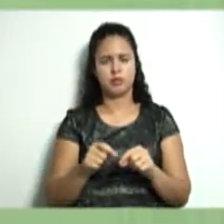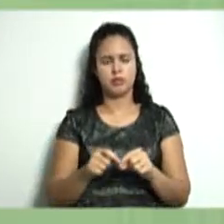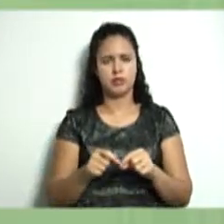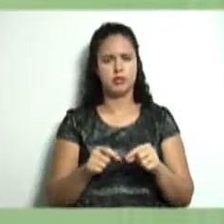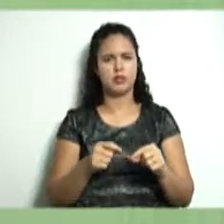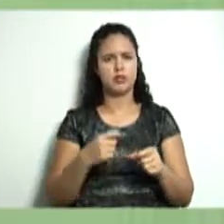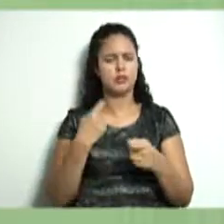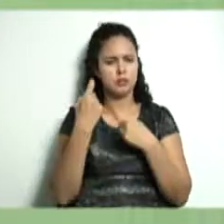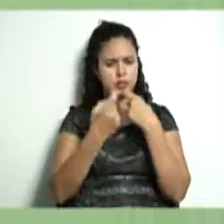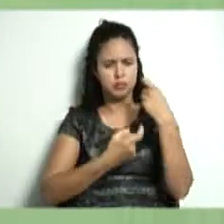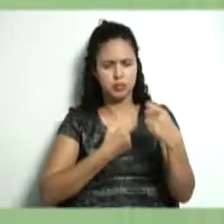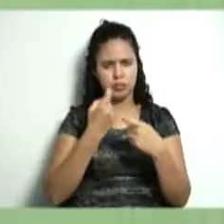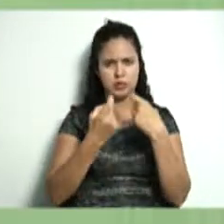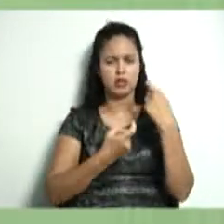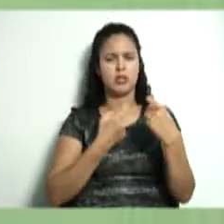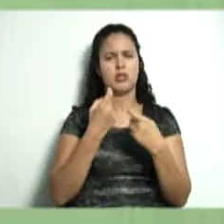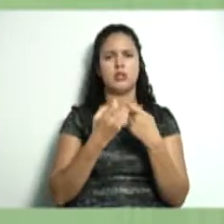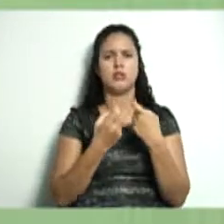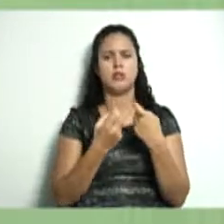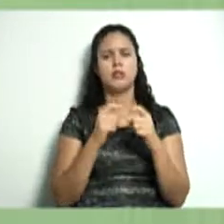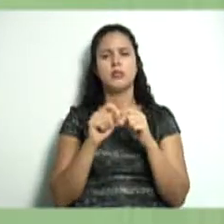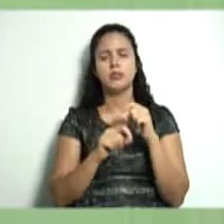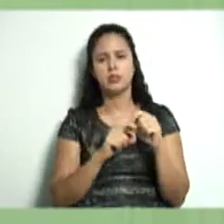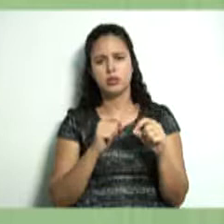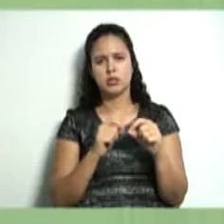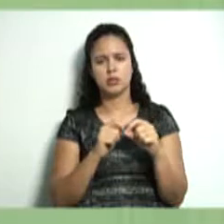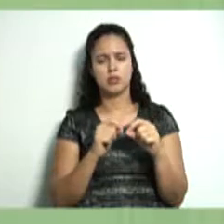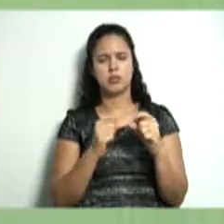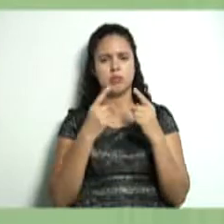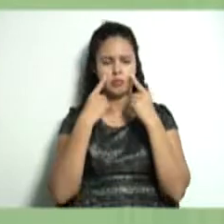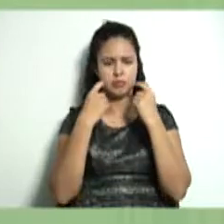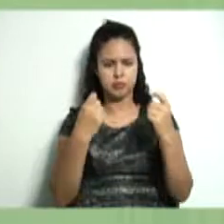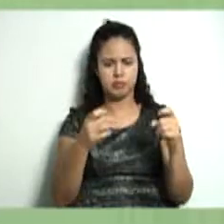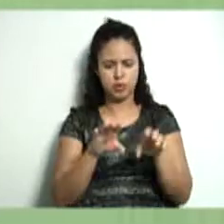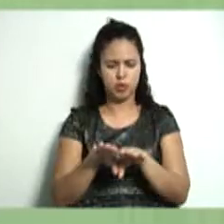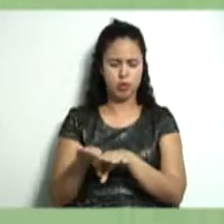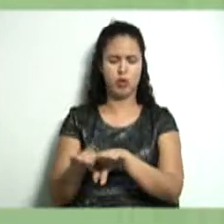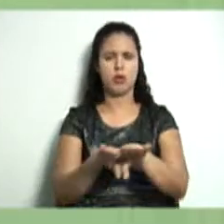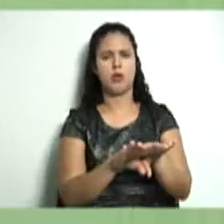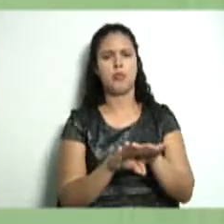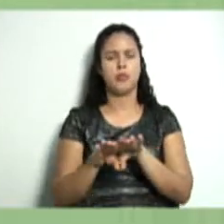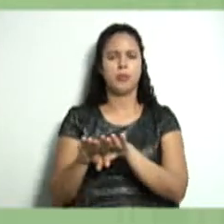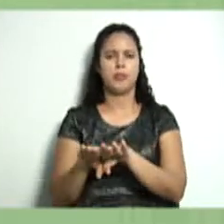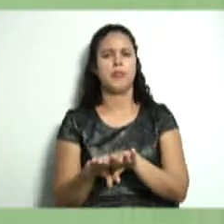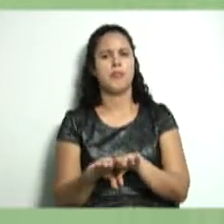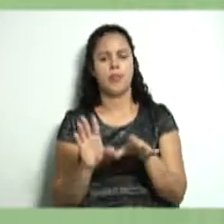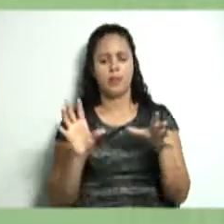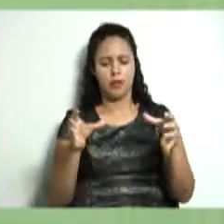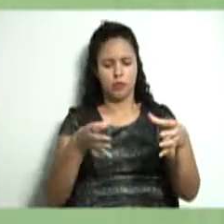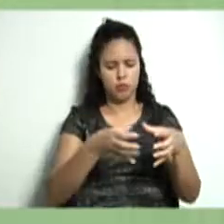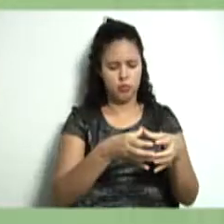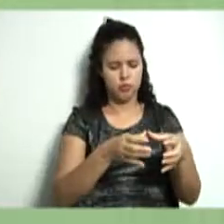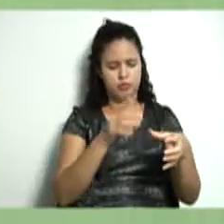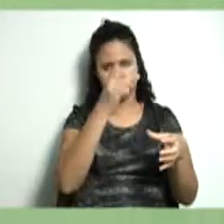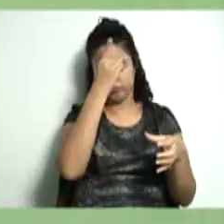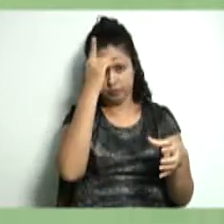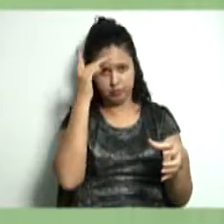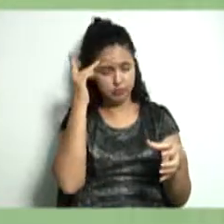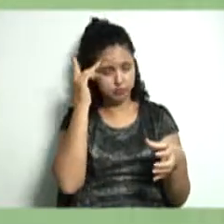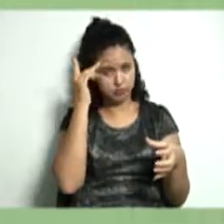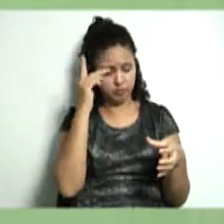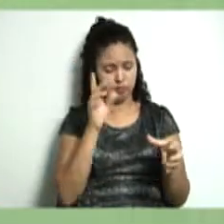zelar pelo interesse comum. Então, eu tenho um grupo de pessoas que votou, que definiu